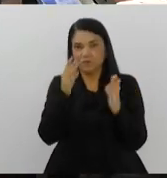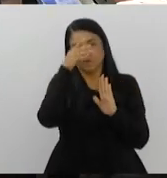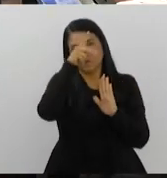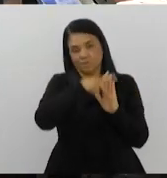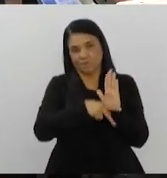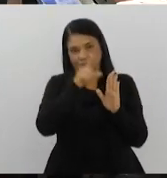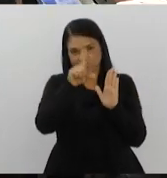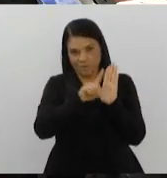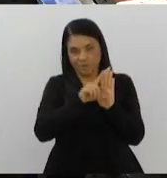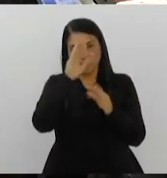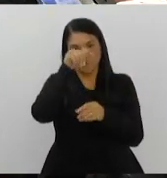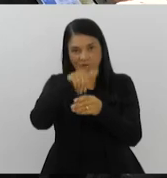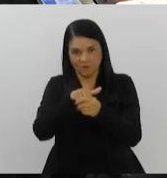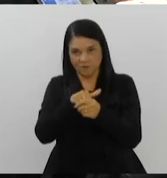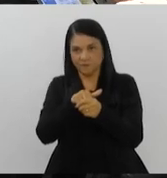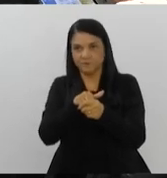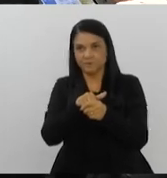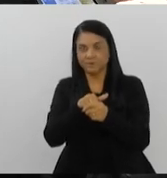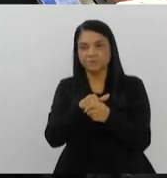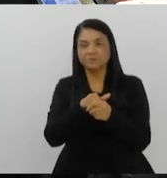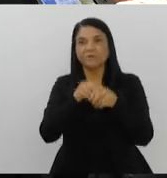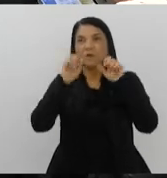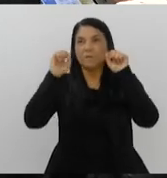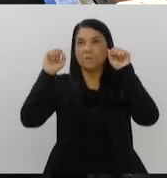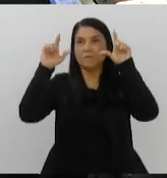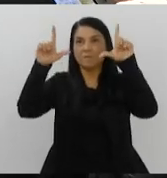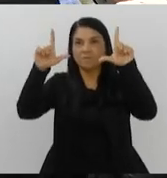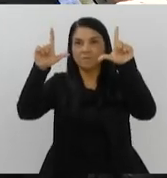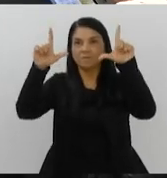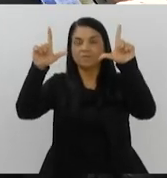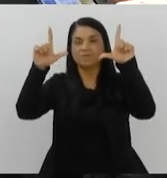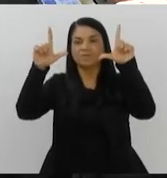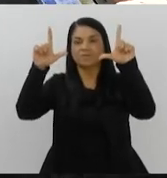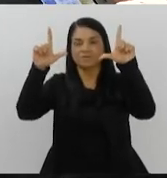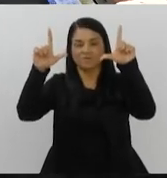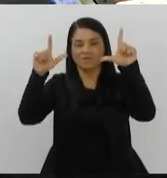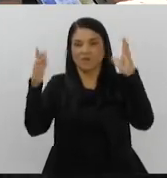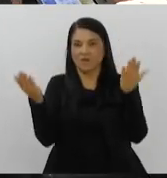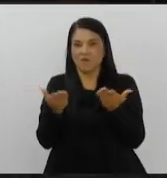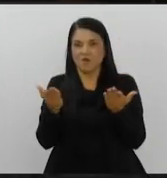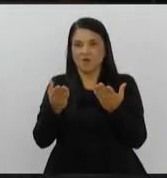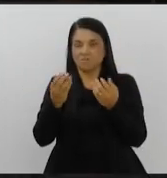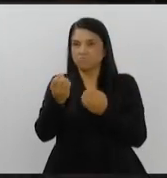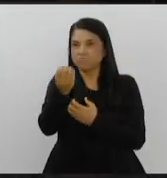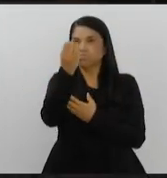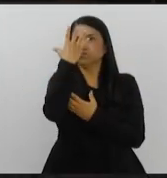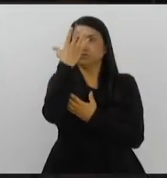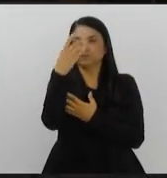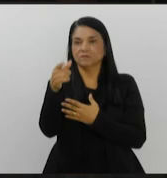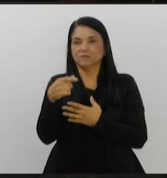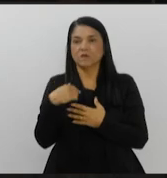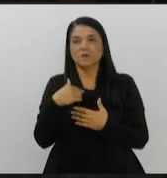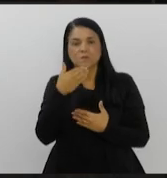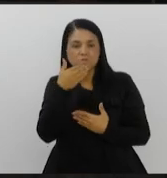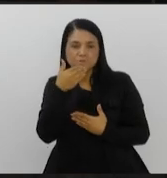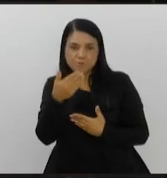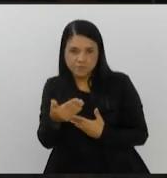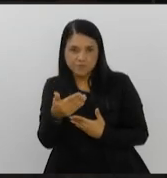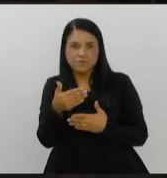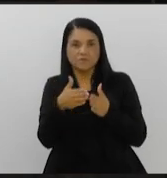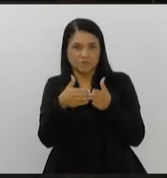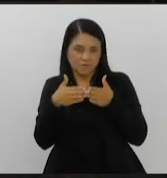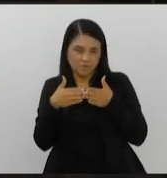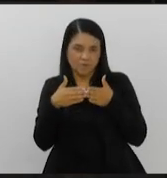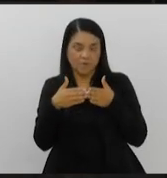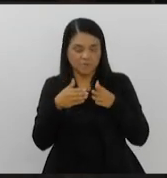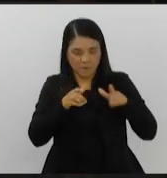painel acabou de entrar o projeto que eu estou cantando, mas, por gentileza, verificar nas